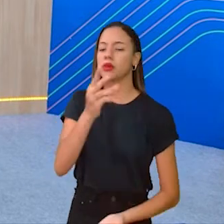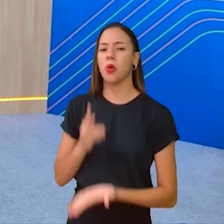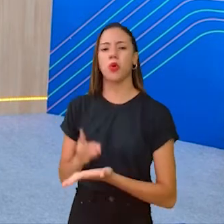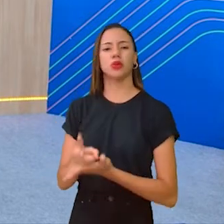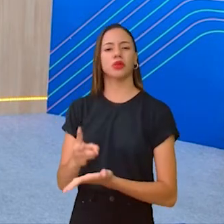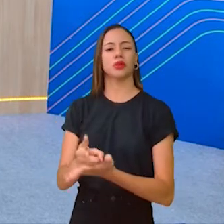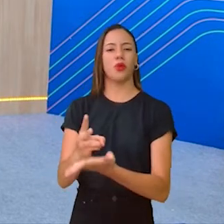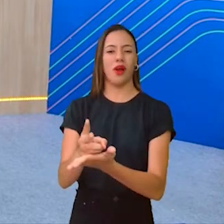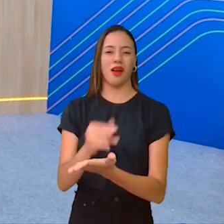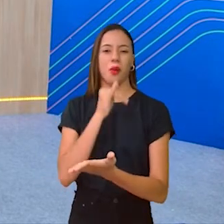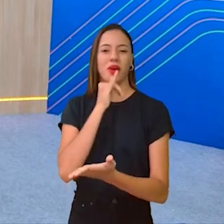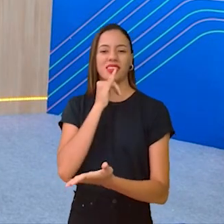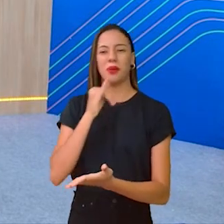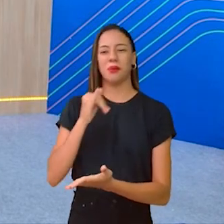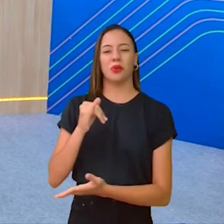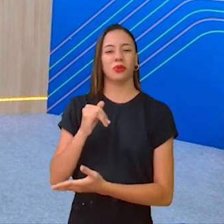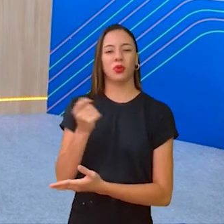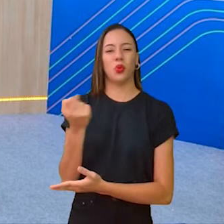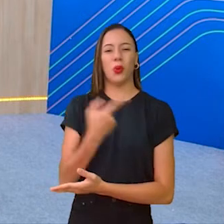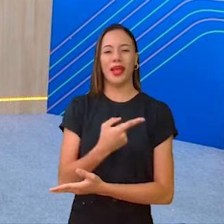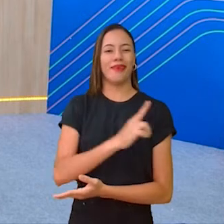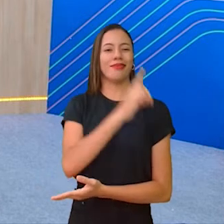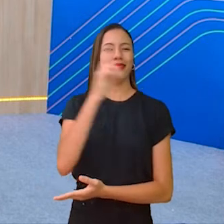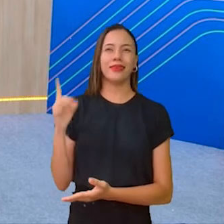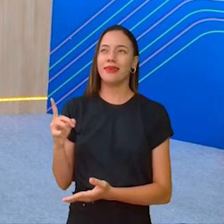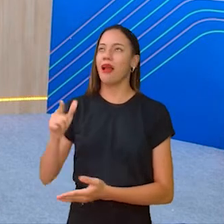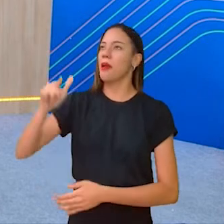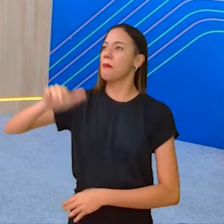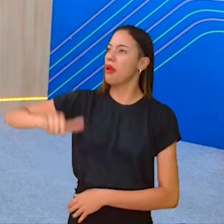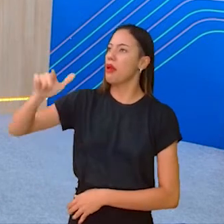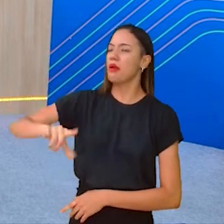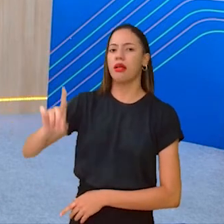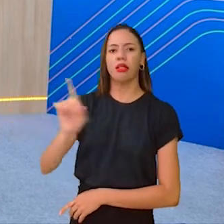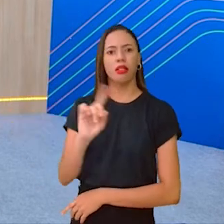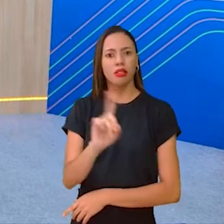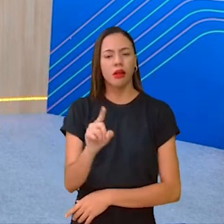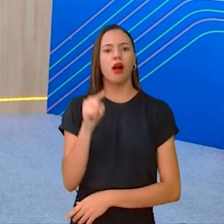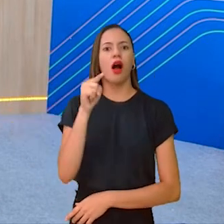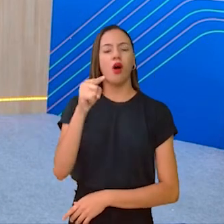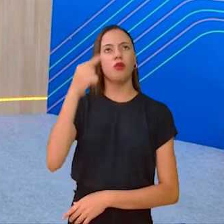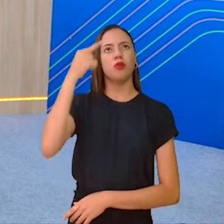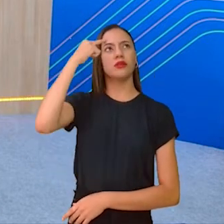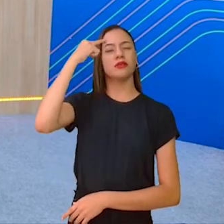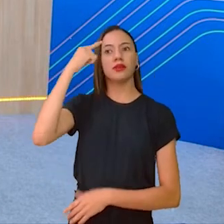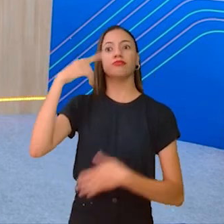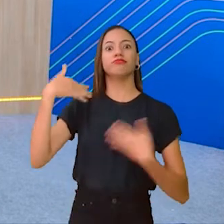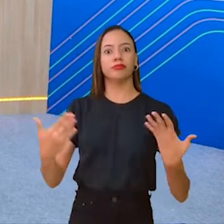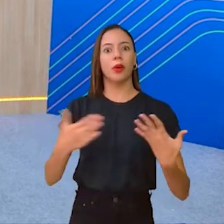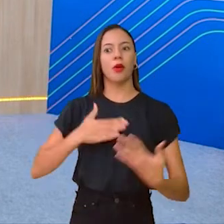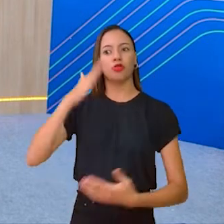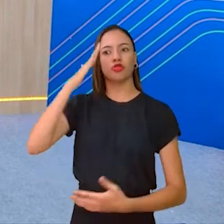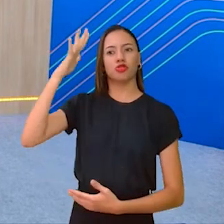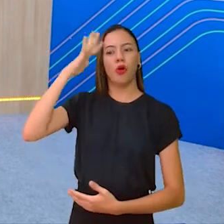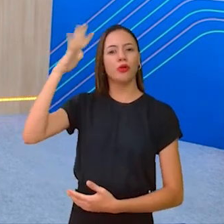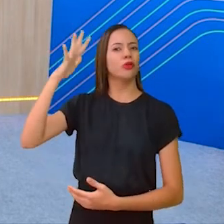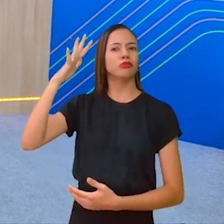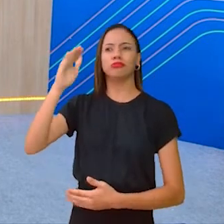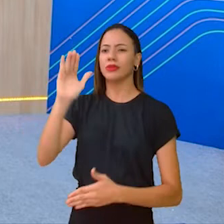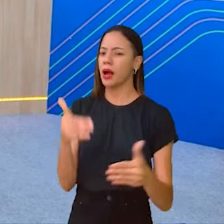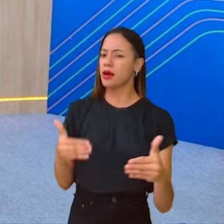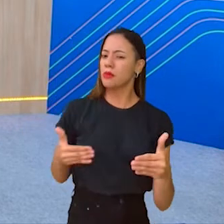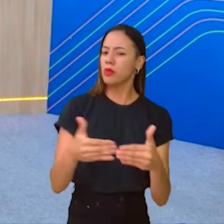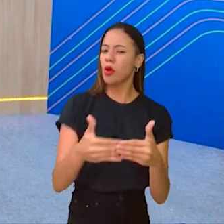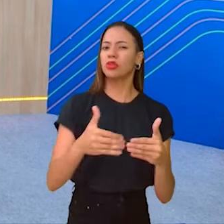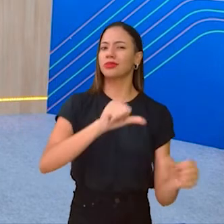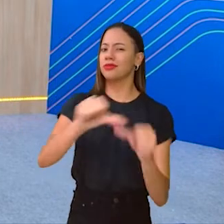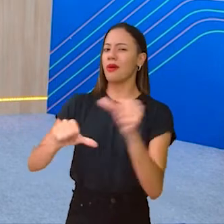não ver cada dia como repetitivo, e sim uma forma de aproximar daquele sonho, né? Grande sonho, e de outros que estão aí ao longo